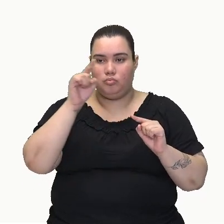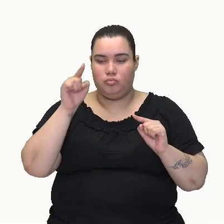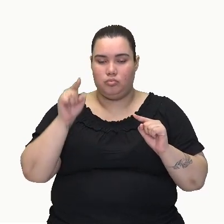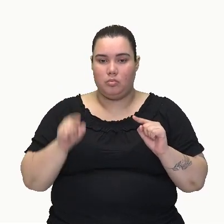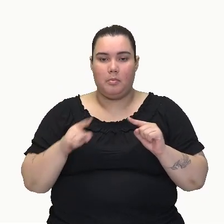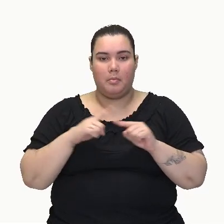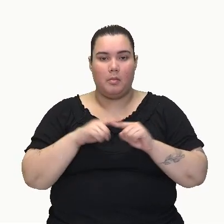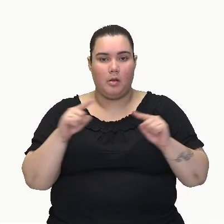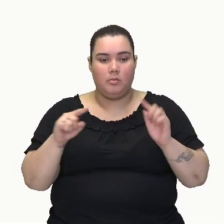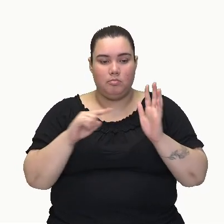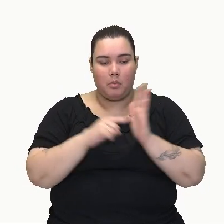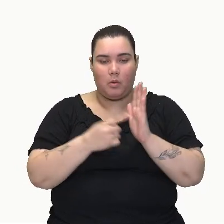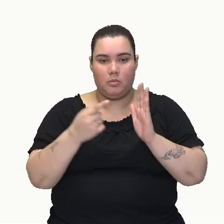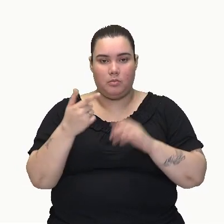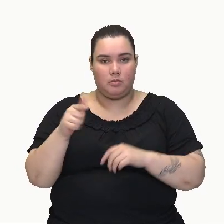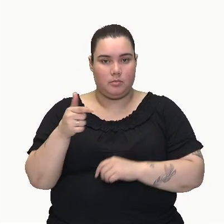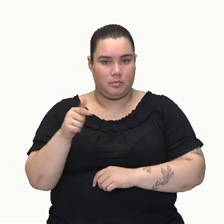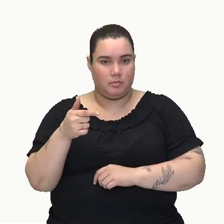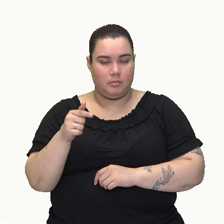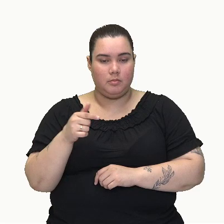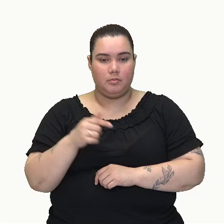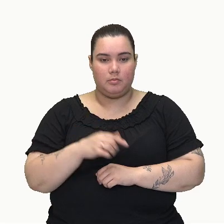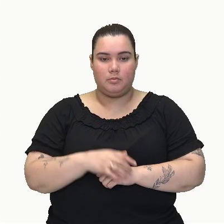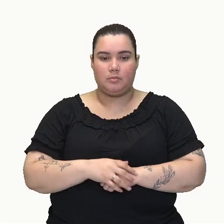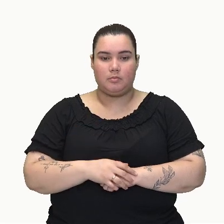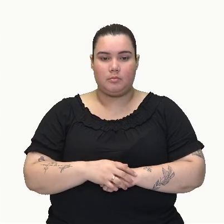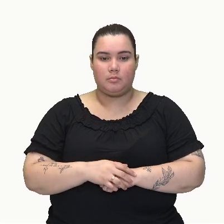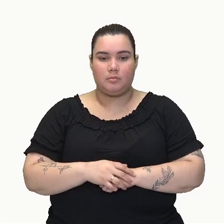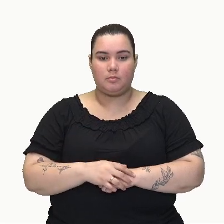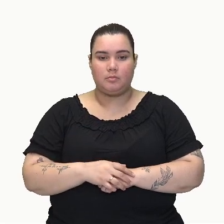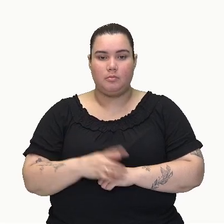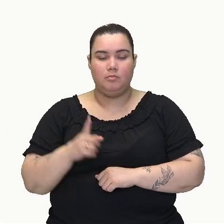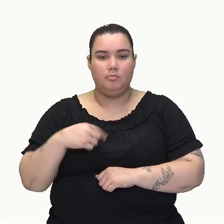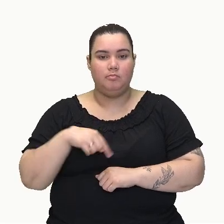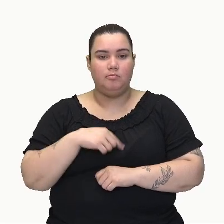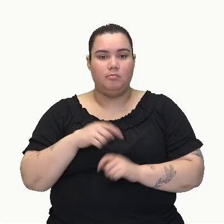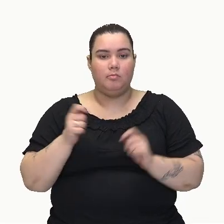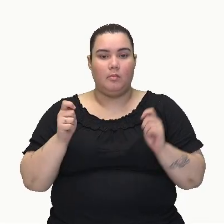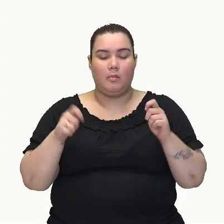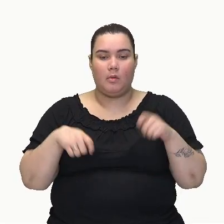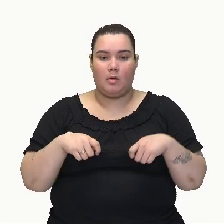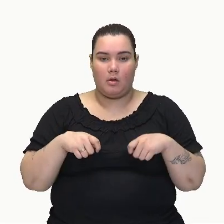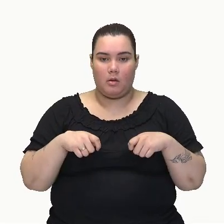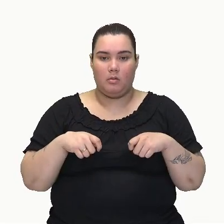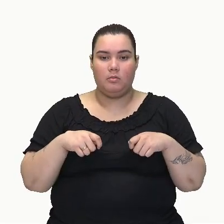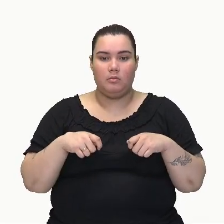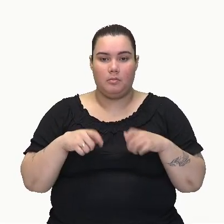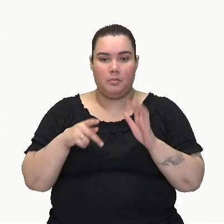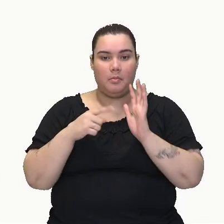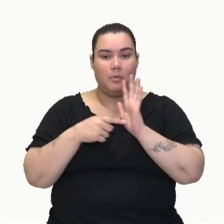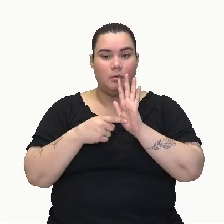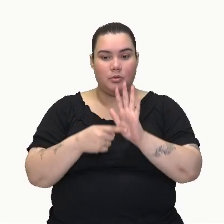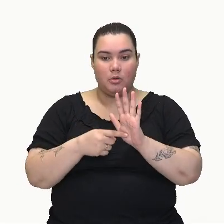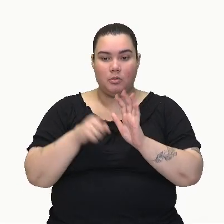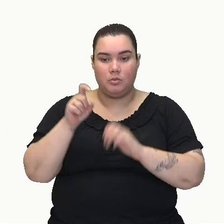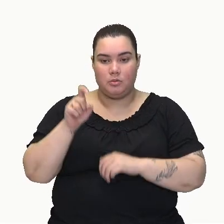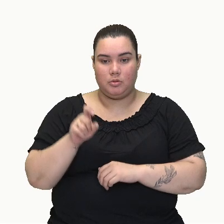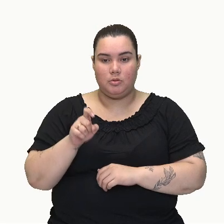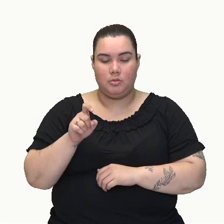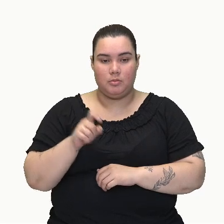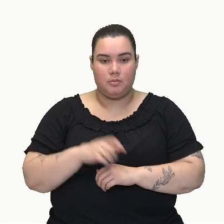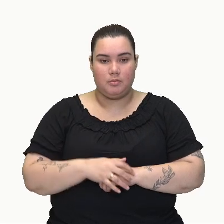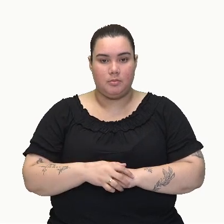não existem valores que a gente possa apontar no eixo x,